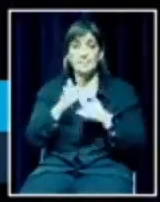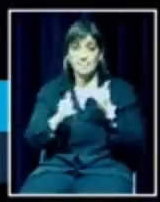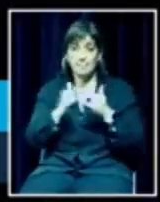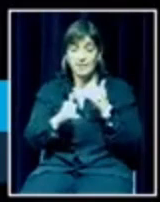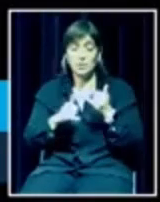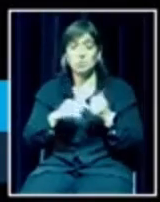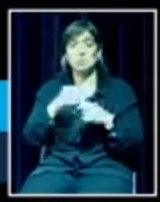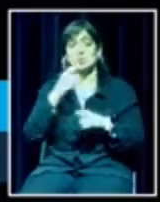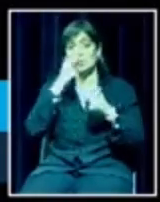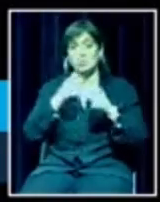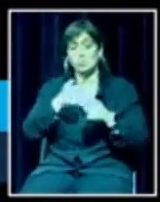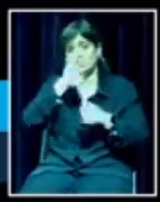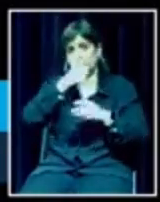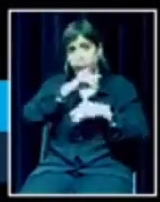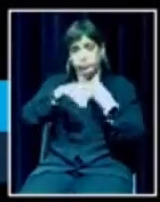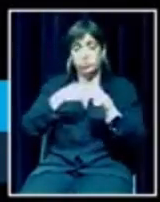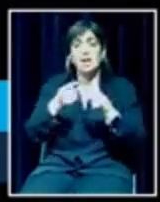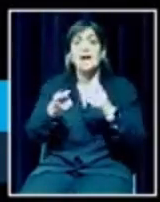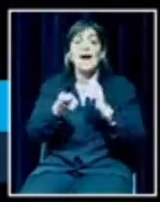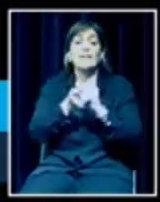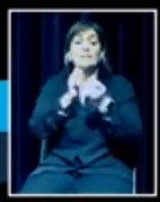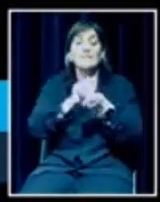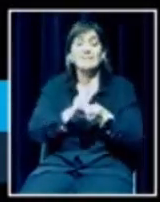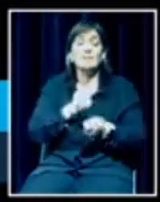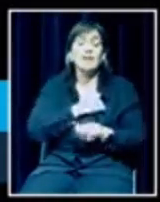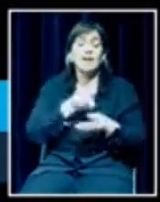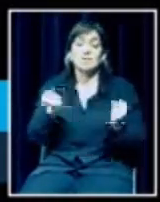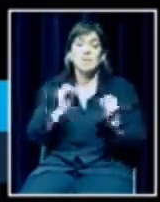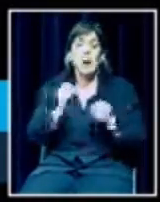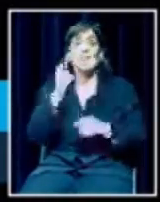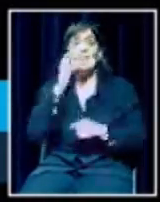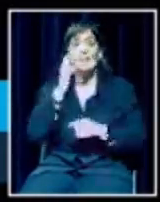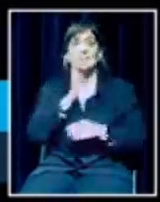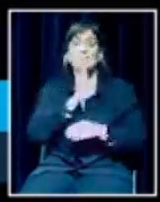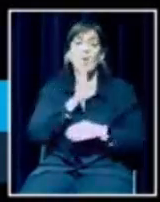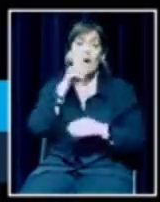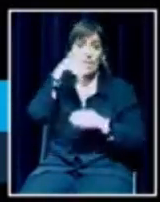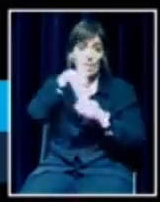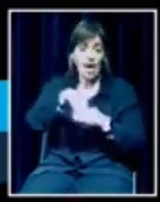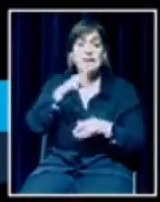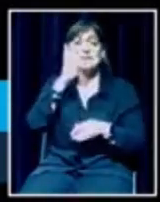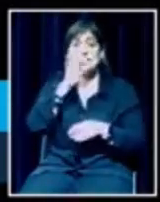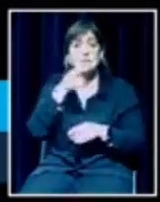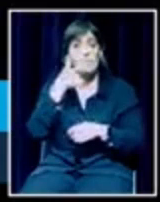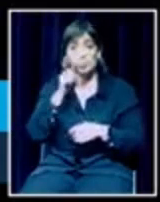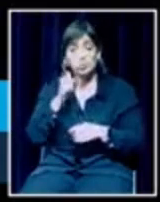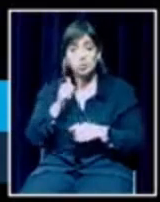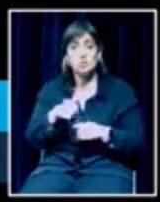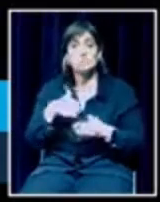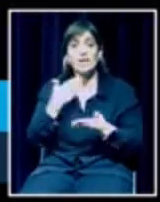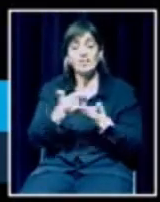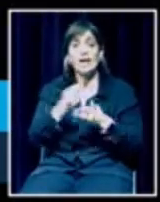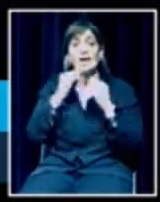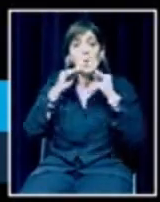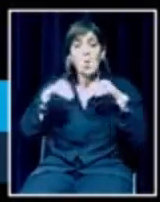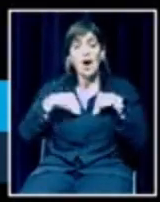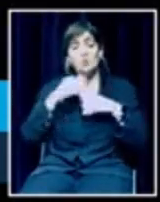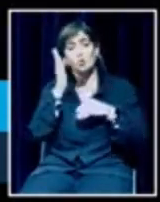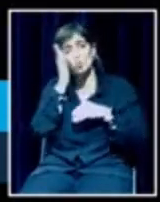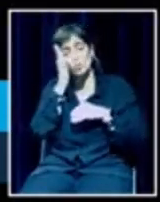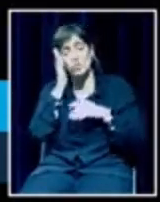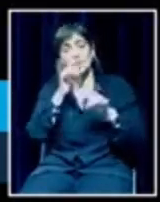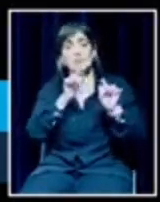promiscuidade inadequação da Habitação para os seus residentes quando não for possível garantir quartos de dormir